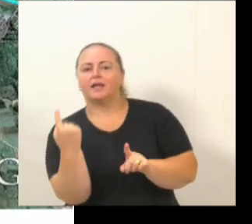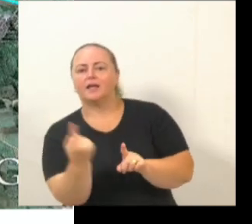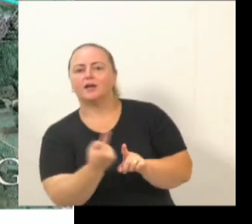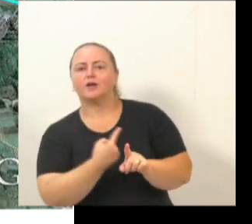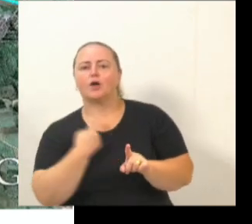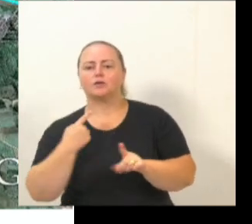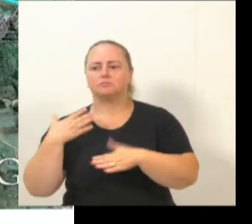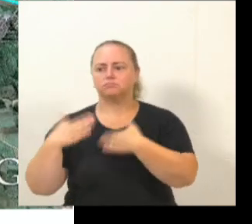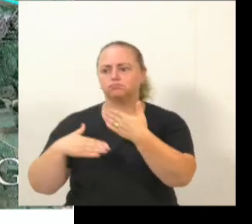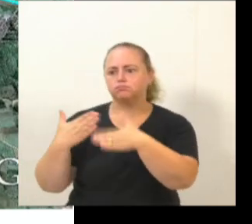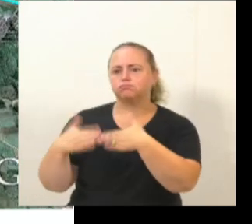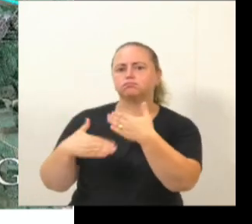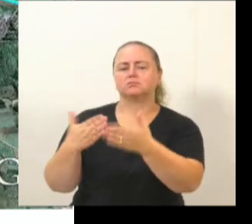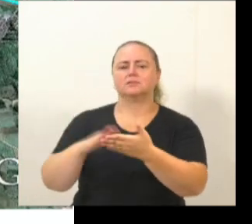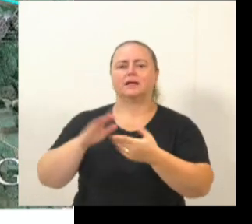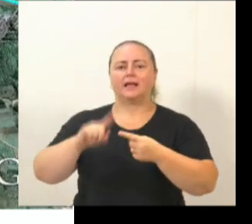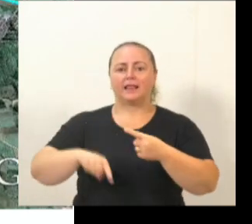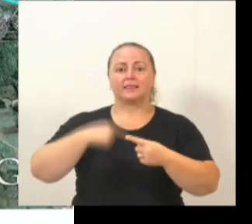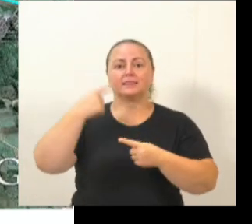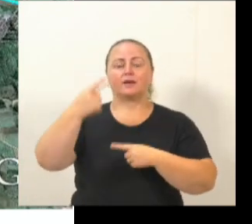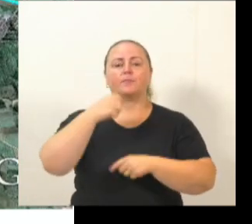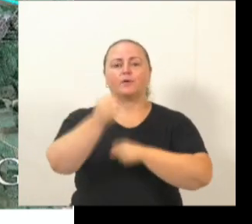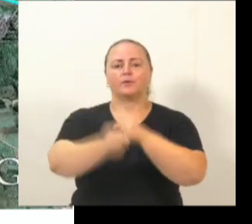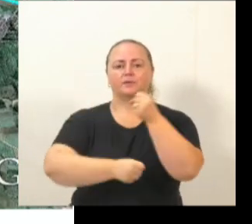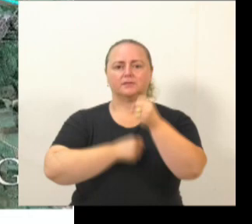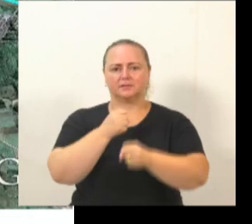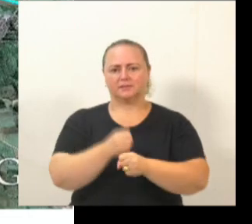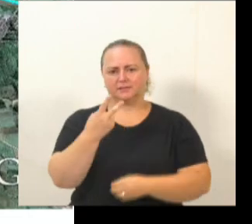em 2020, no início de 2020, isso deveria